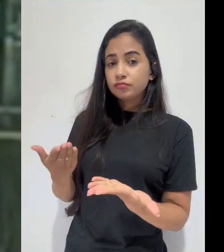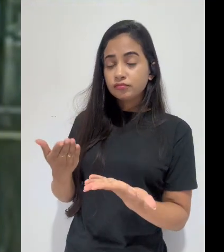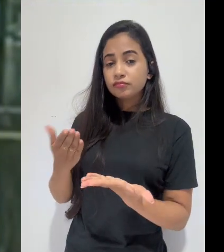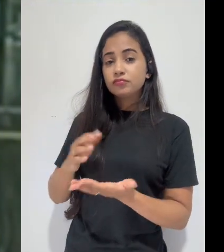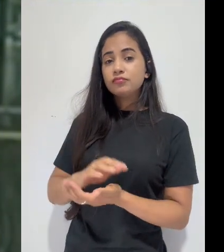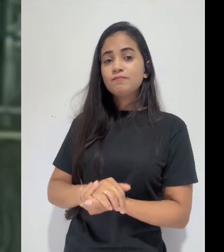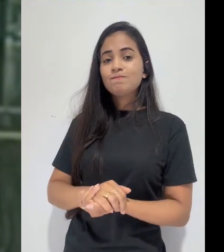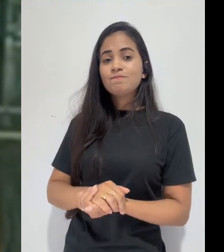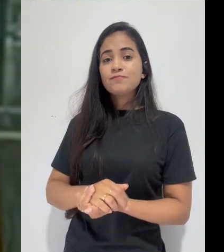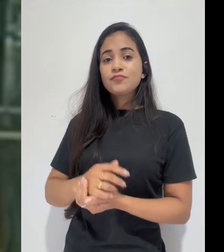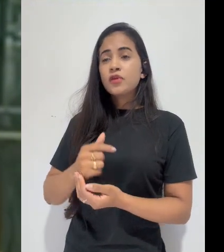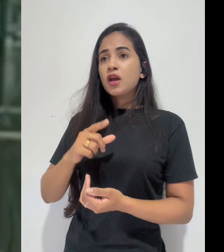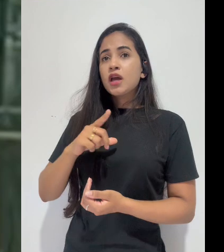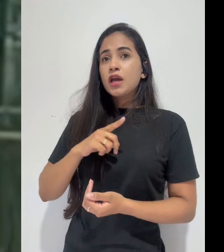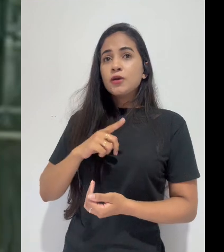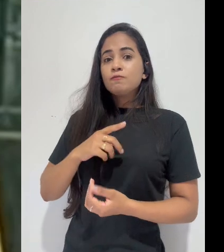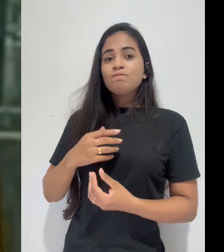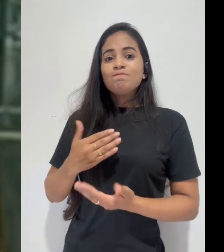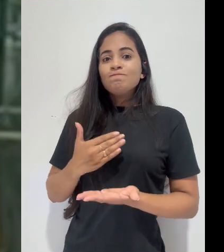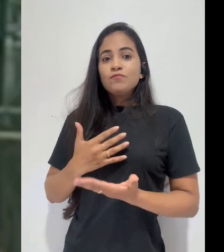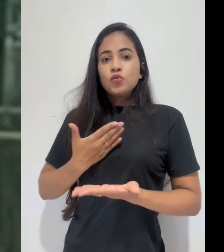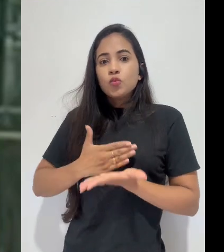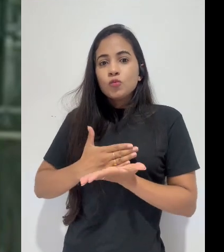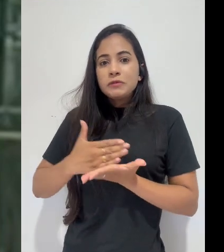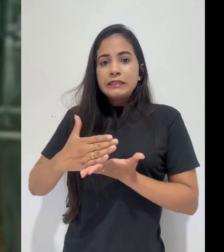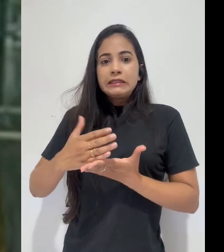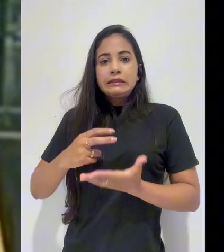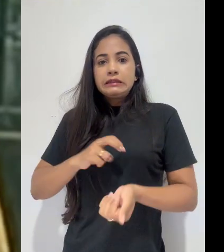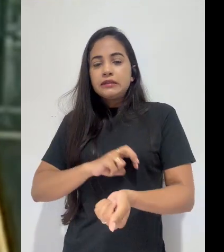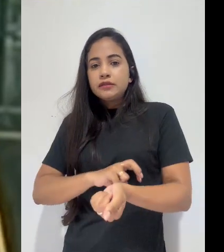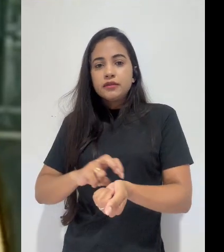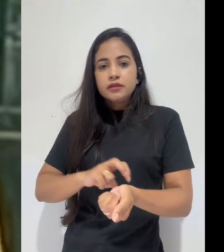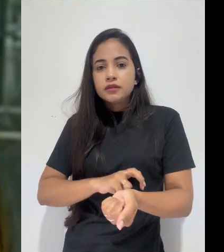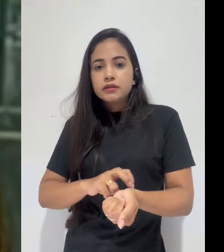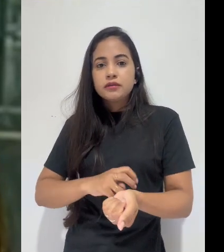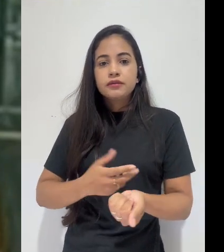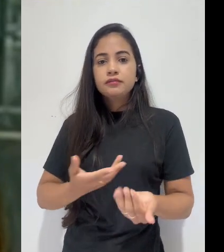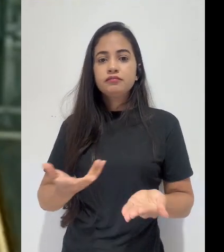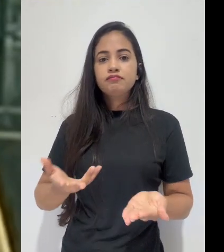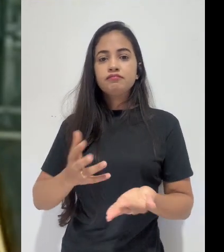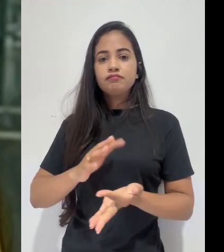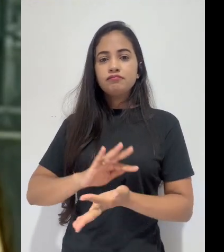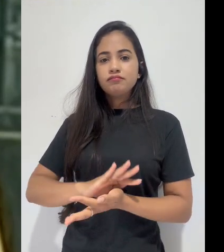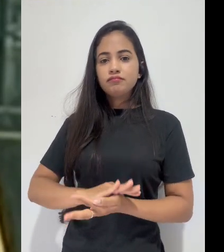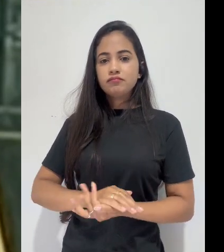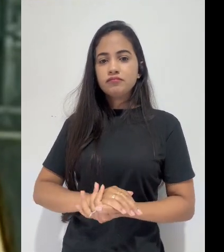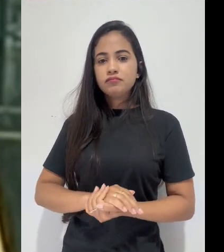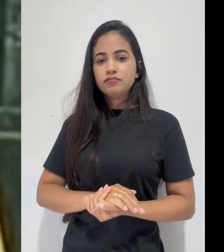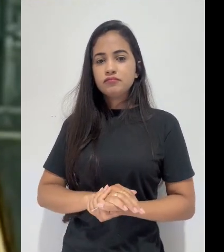foi... eu ainda não estava tão alterada quanto eu fiquei depois que o gerente falou: